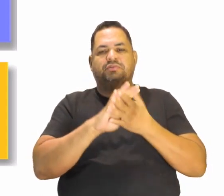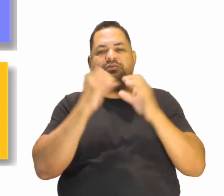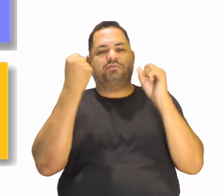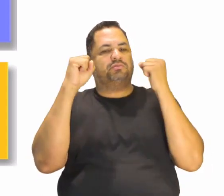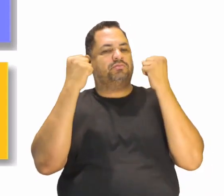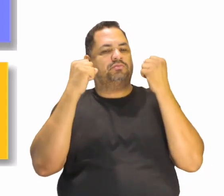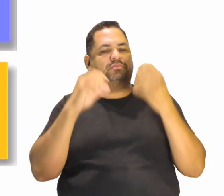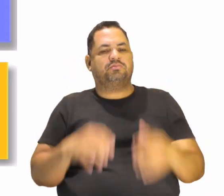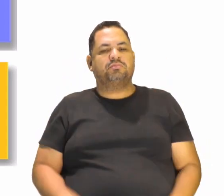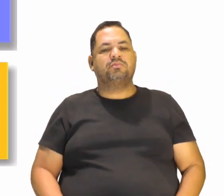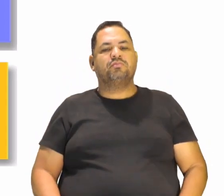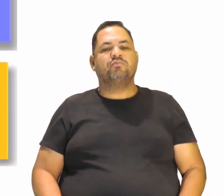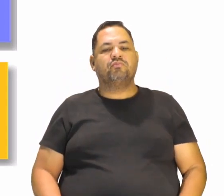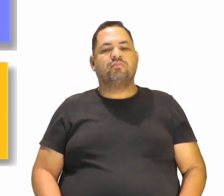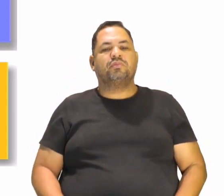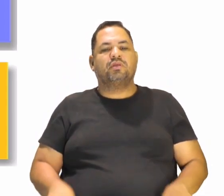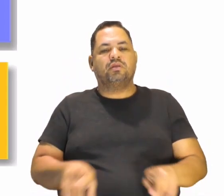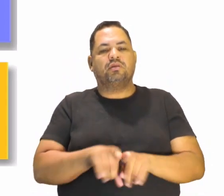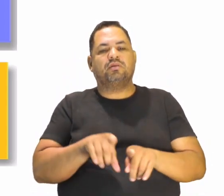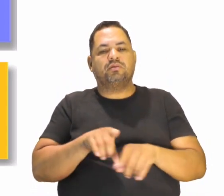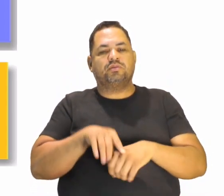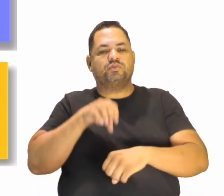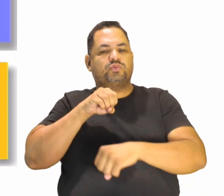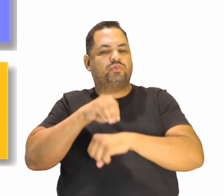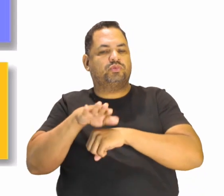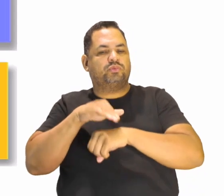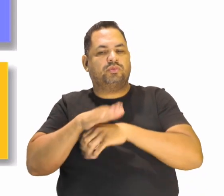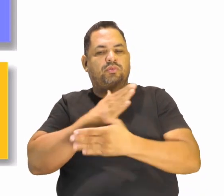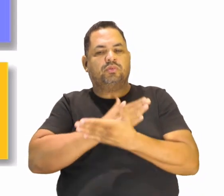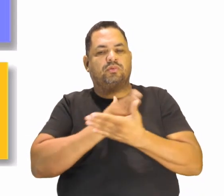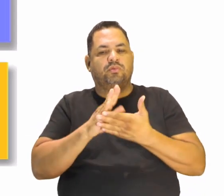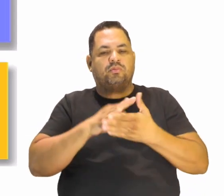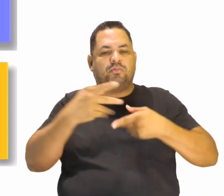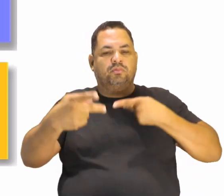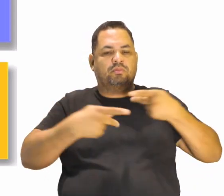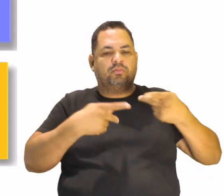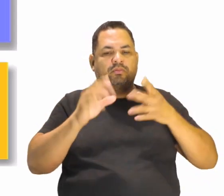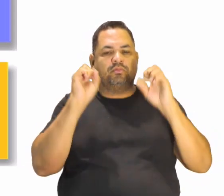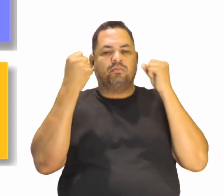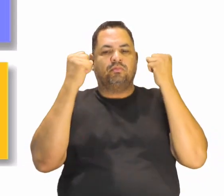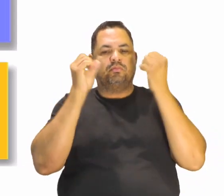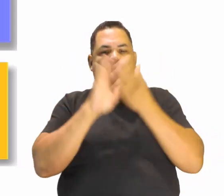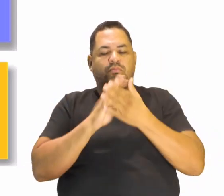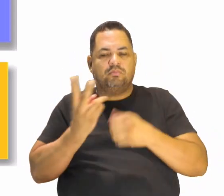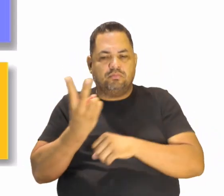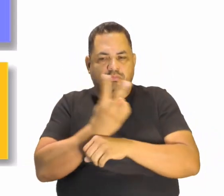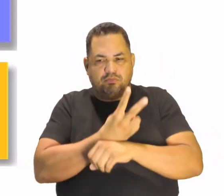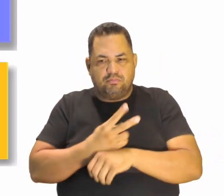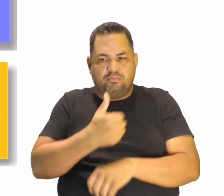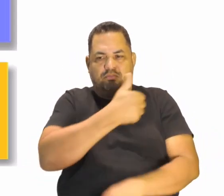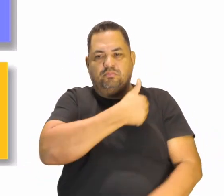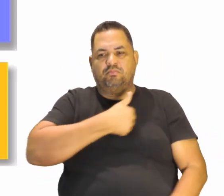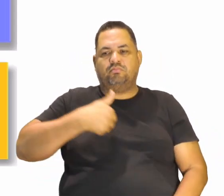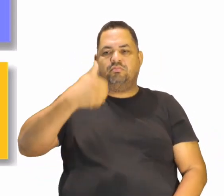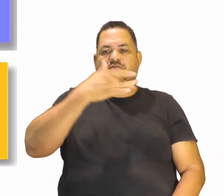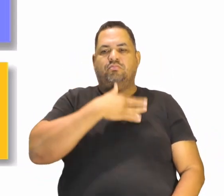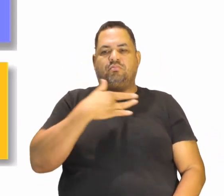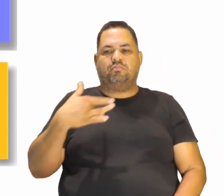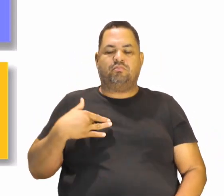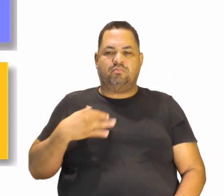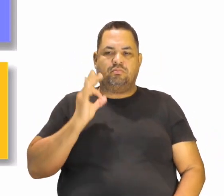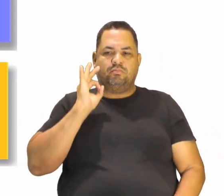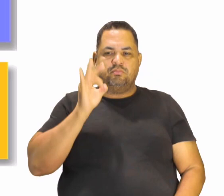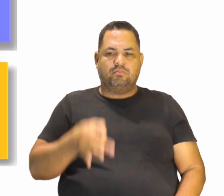física. E tivemos aí algumas dicas para iniciar programas de atividade física na busca de saúde.